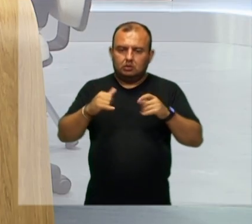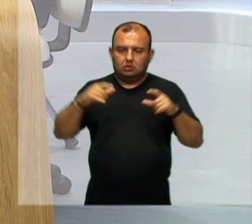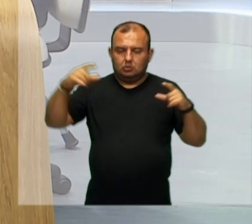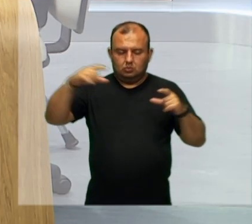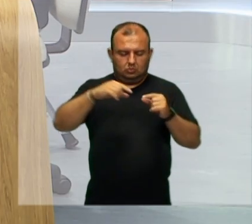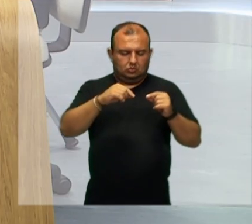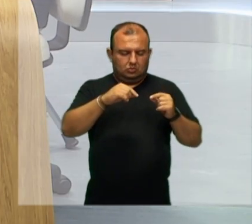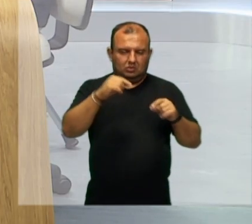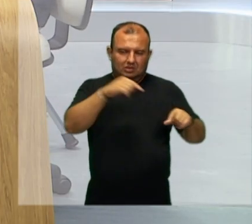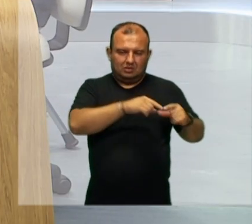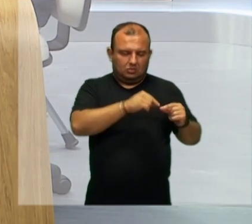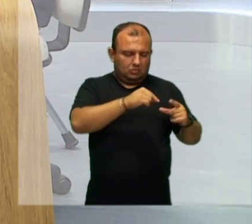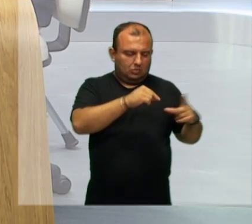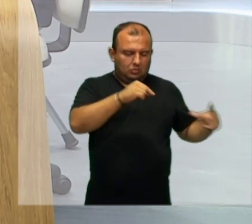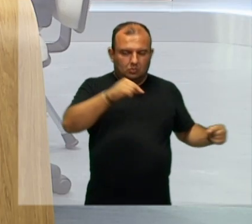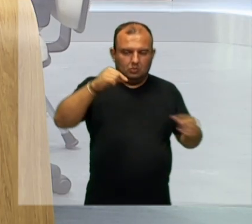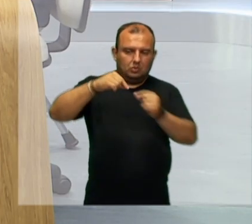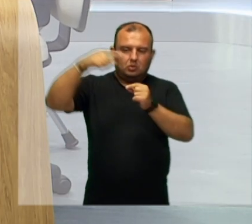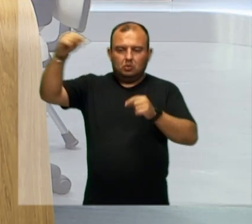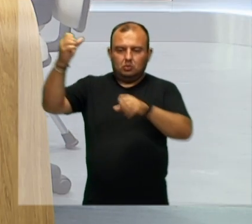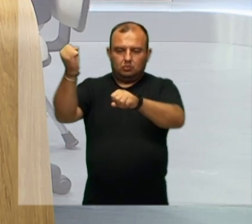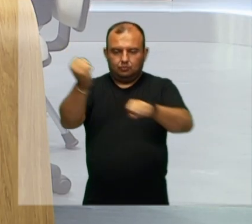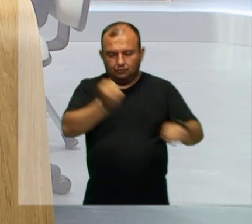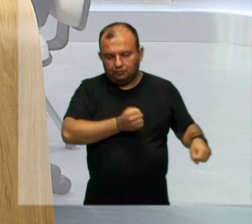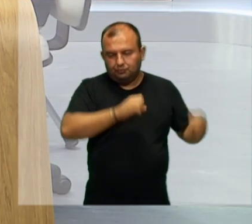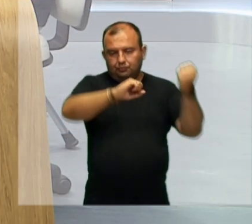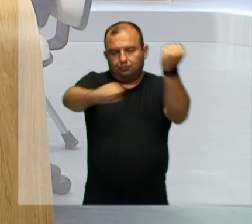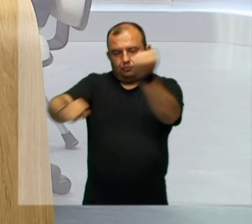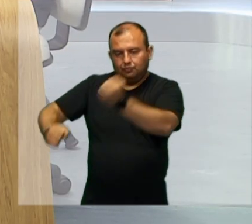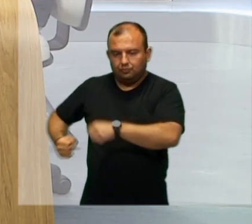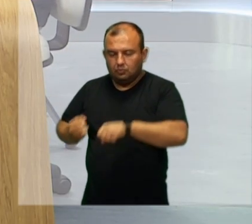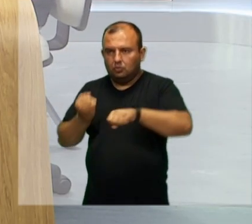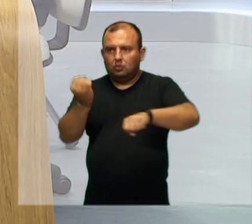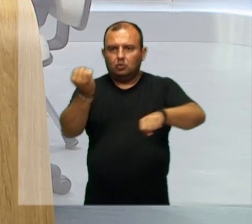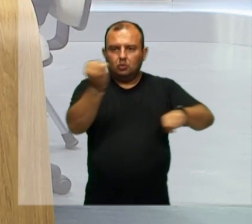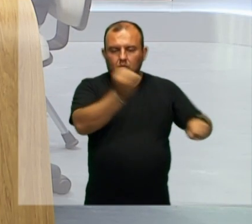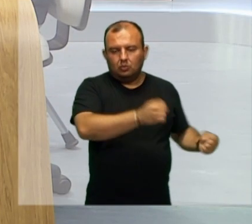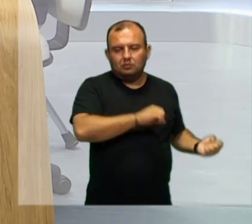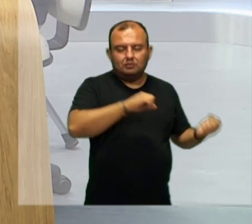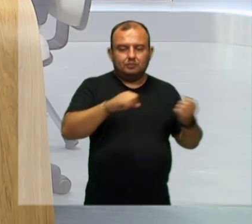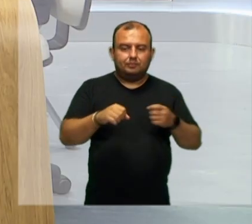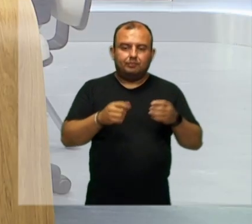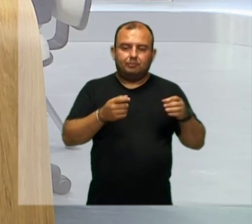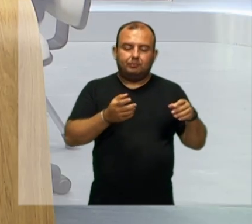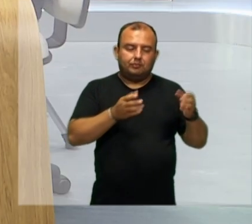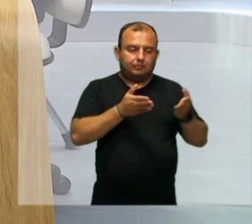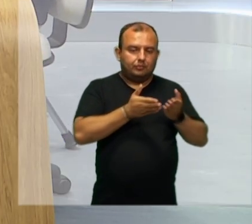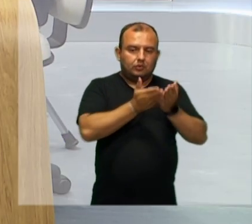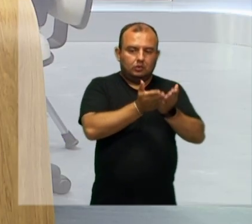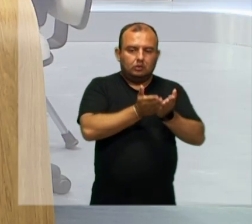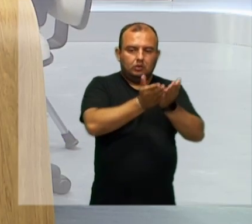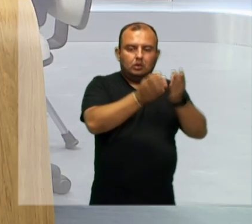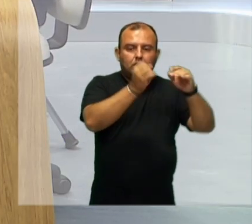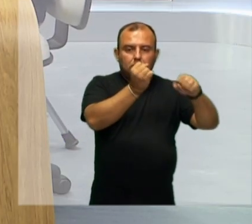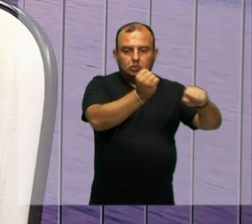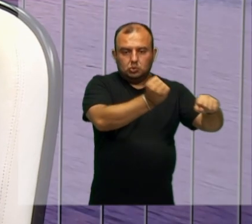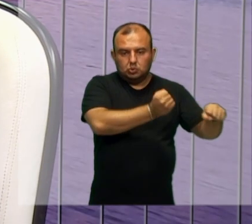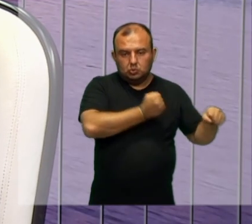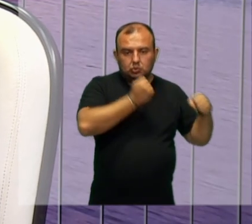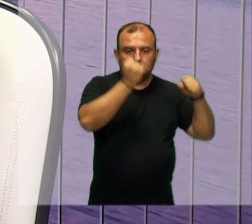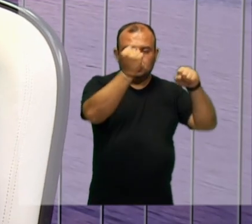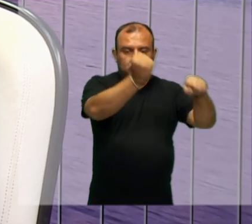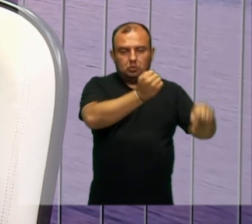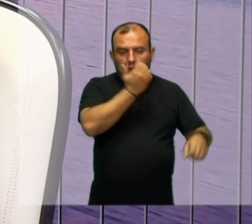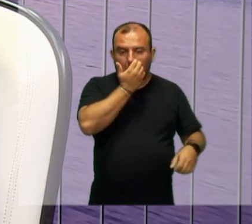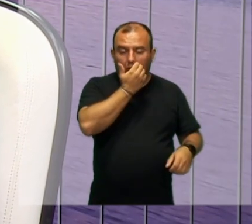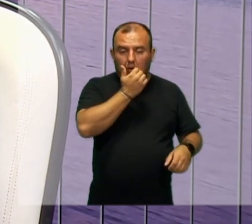duplas, né? Então você rema em ambos os lados do barco, levando o barco para frente. A canoa, dentro da canoagem, ela é aquela que